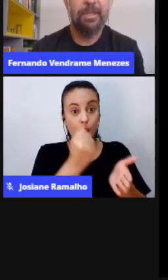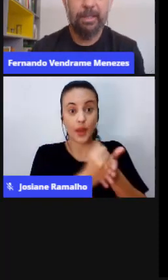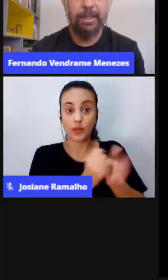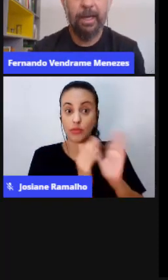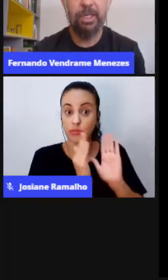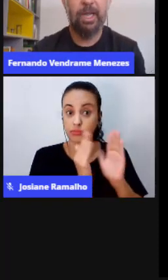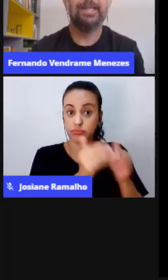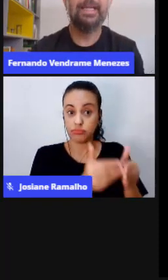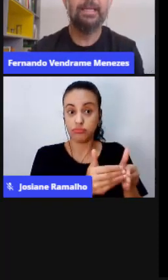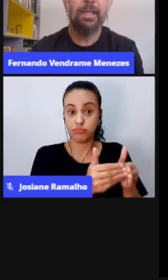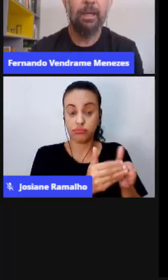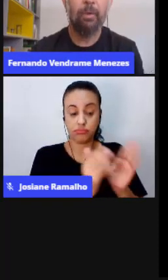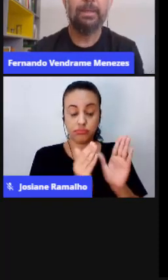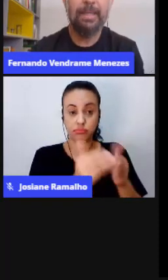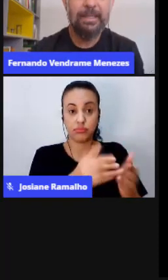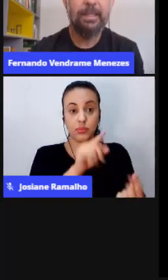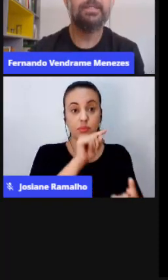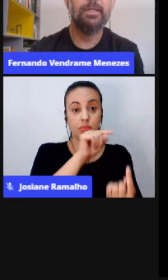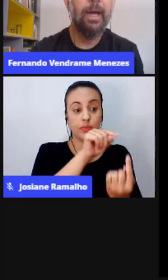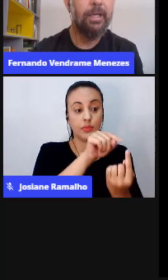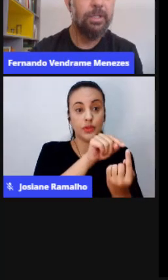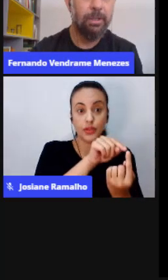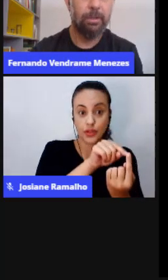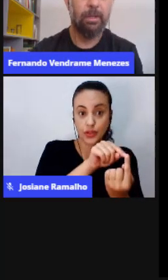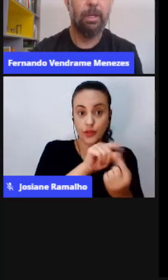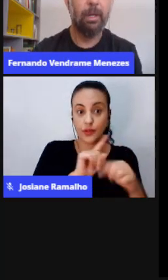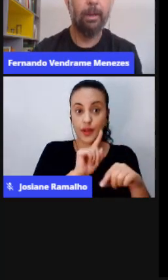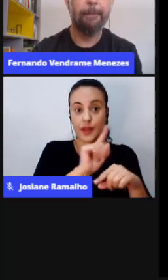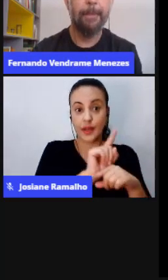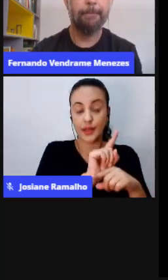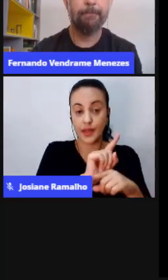sua finalidade é atender a uma necessidade